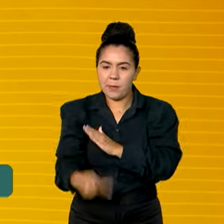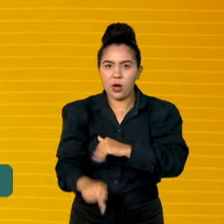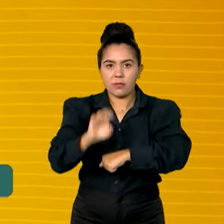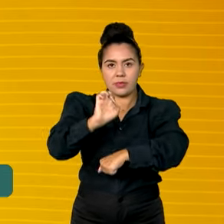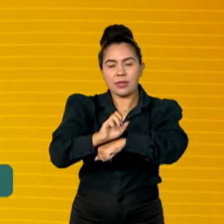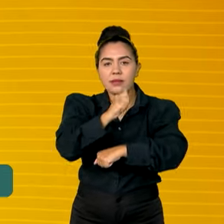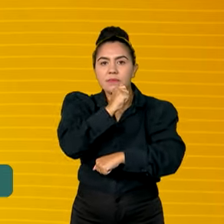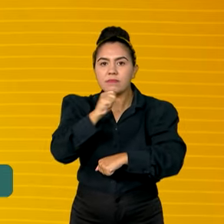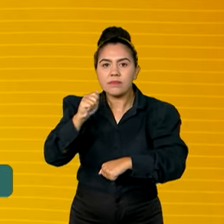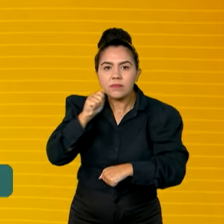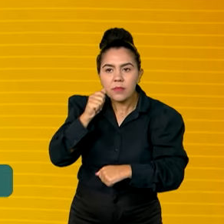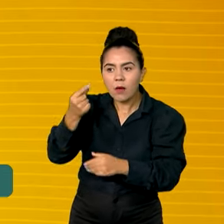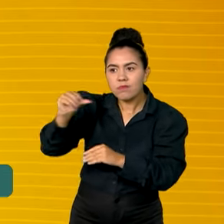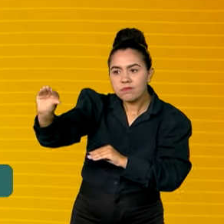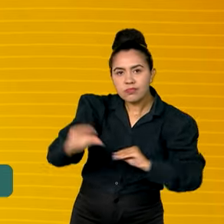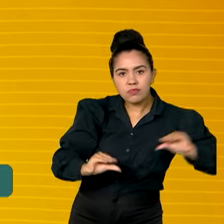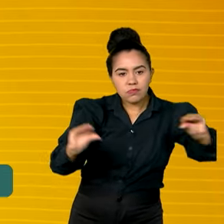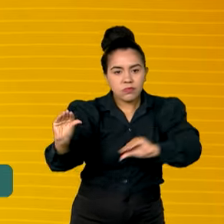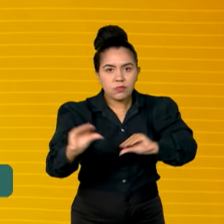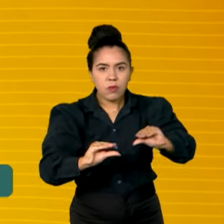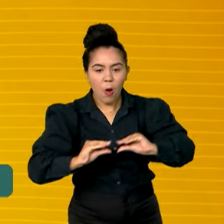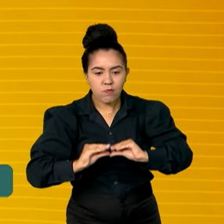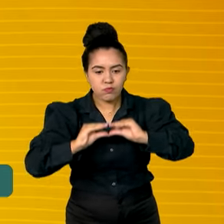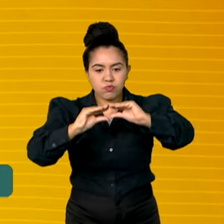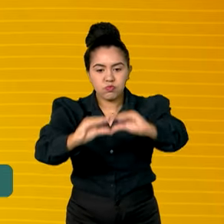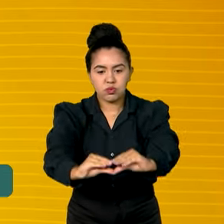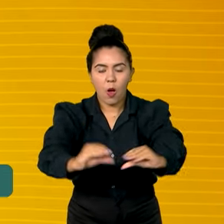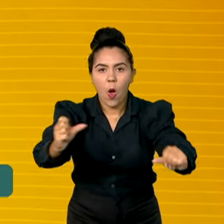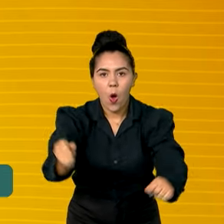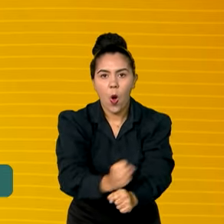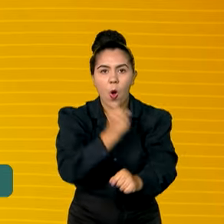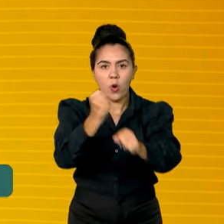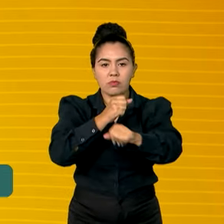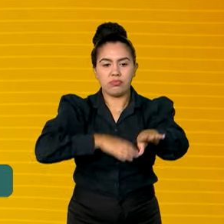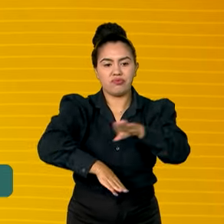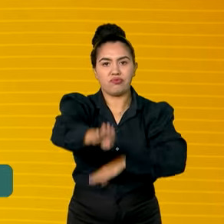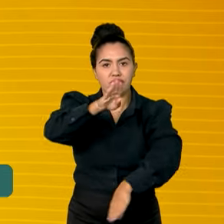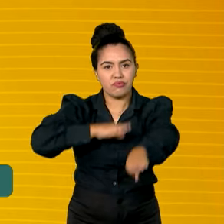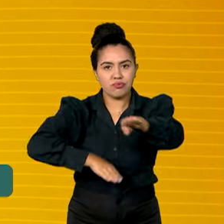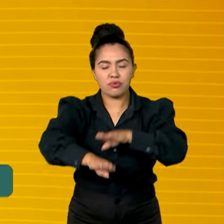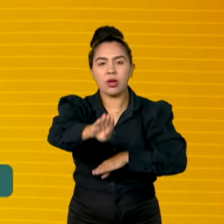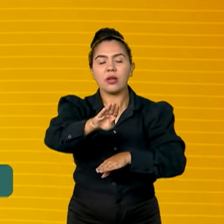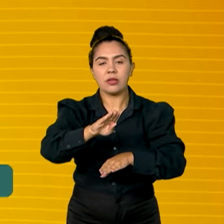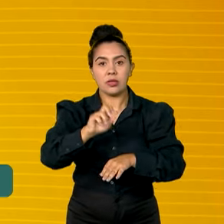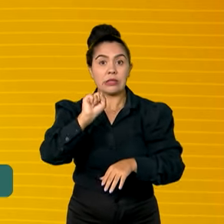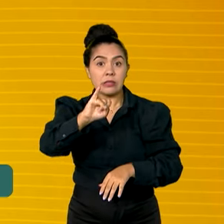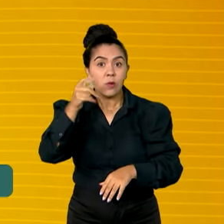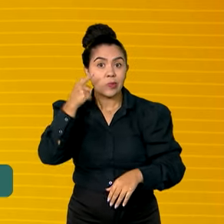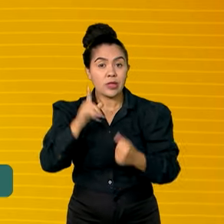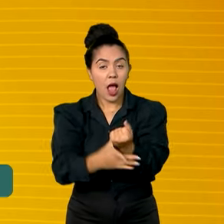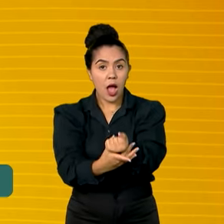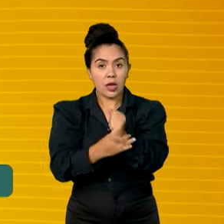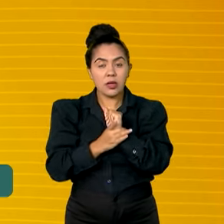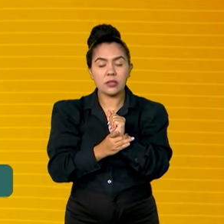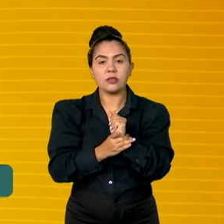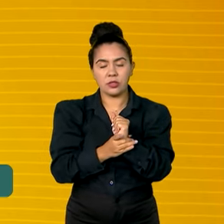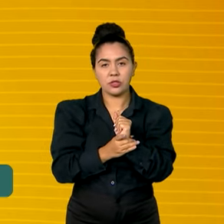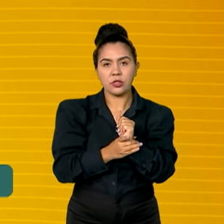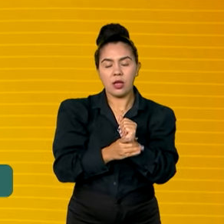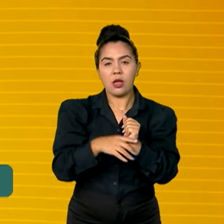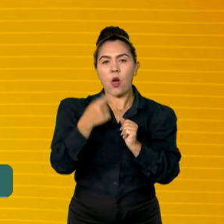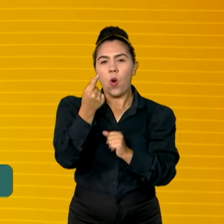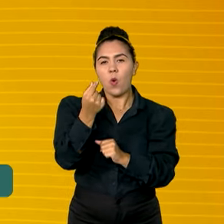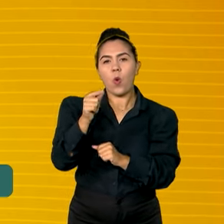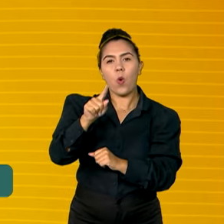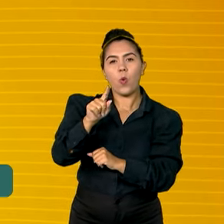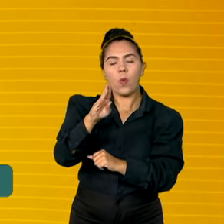há 70 anos, se a gente garantir R$1 bilhão de investimento por ano, com aproximadamente 600 garantidos